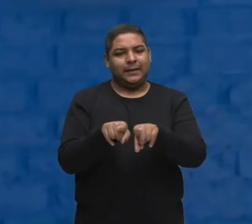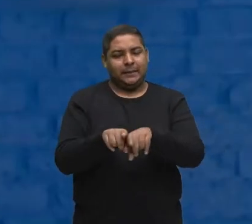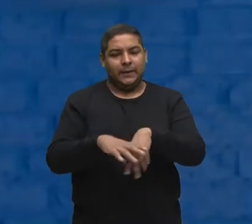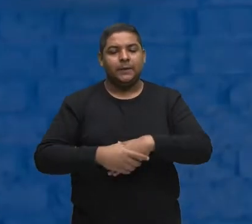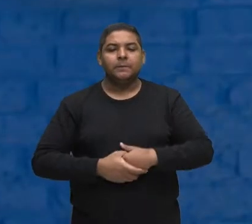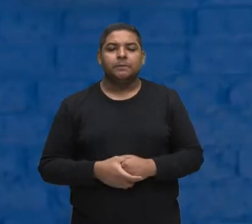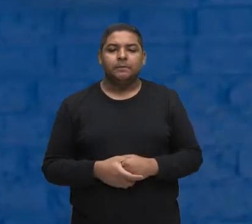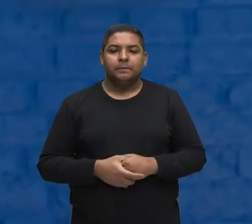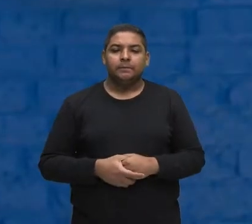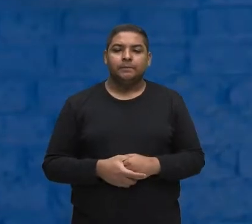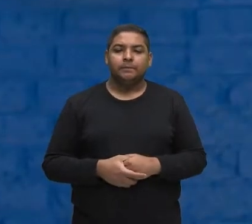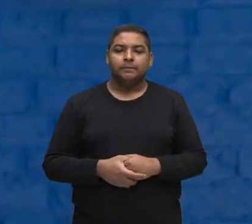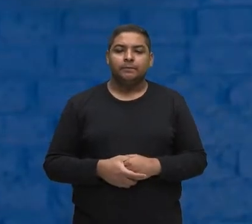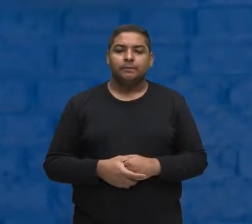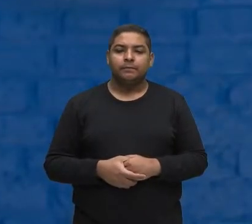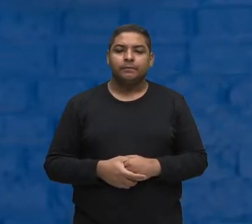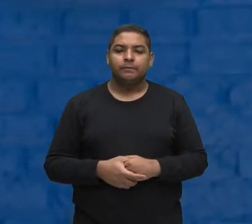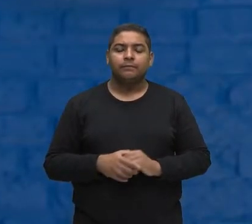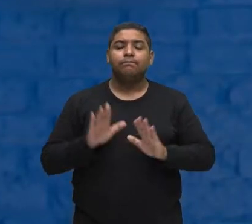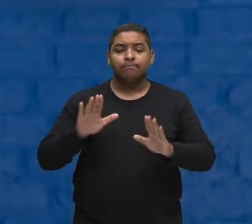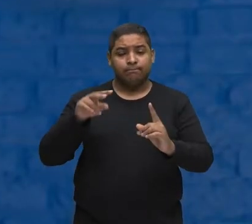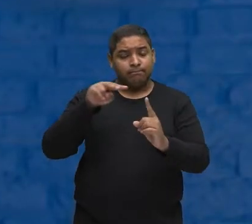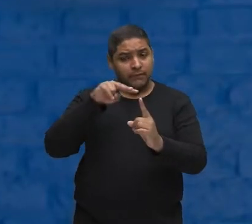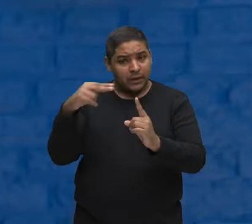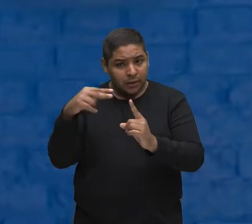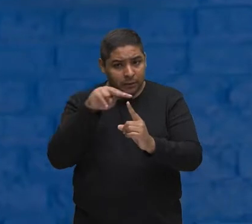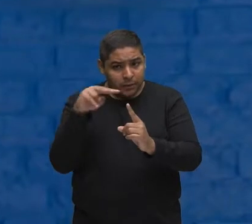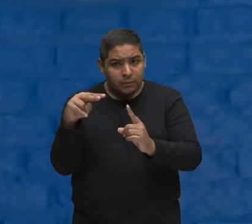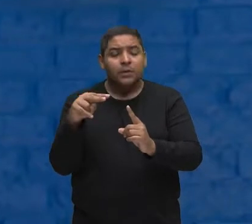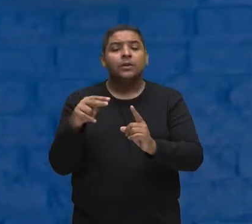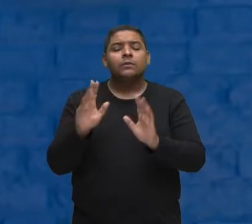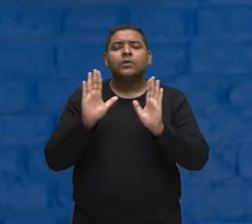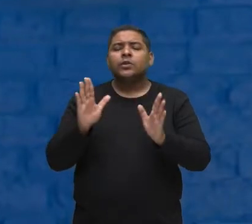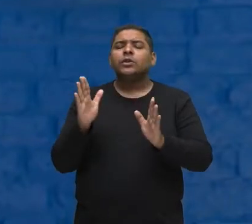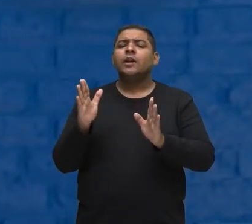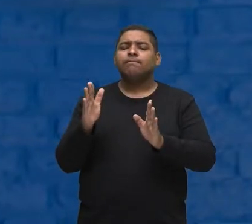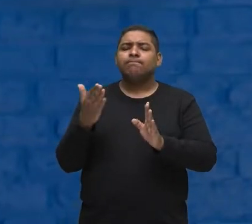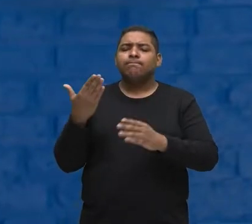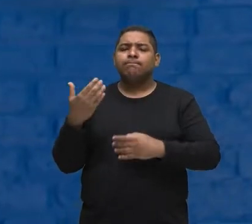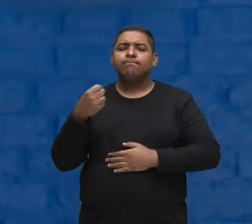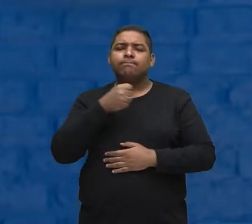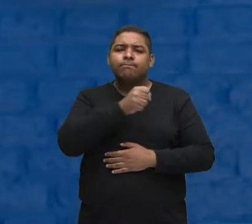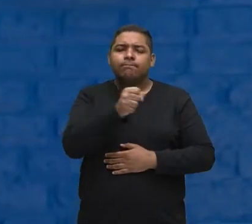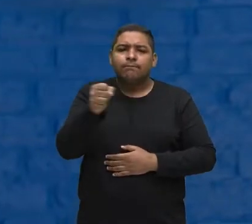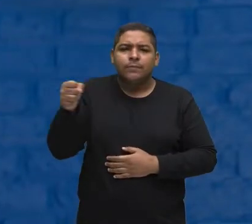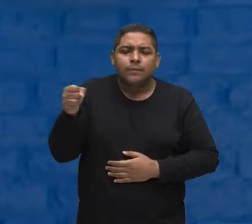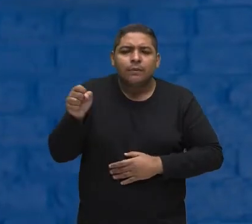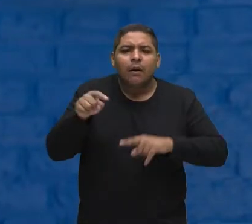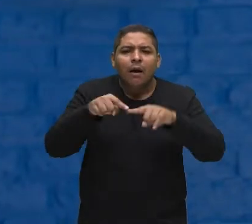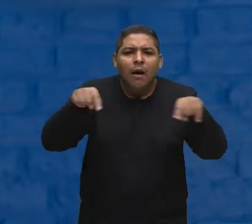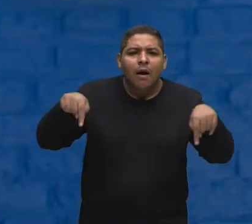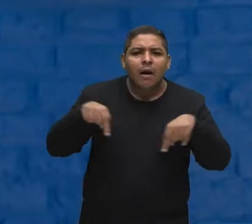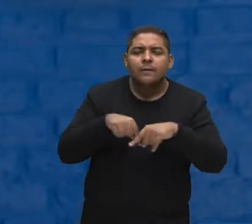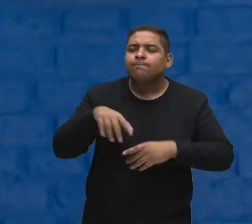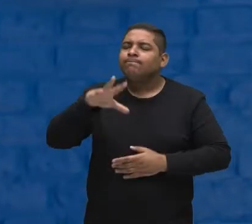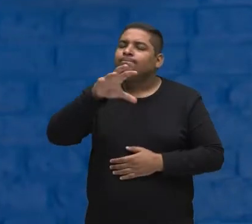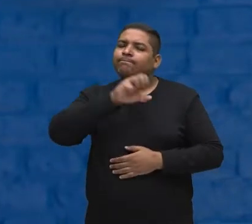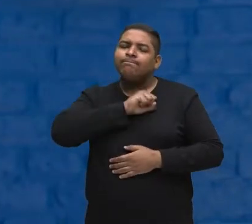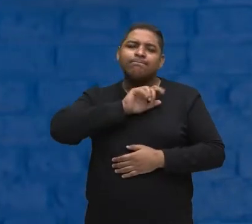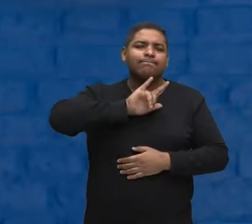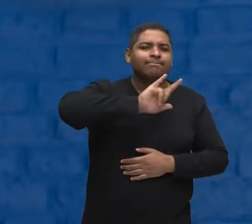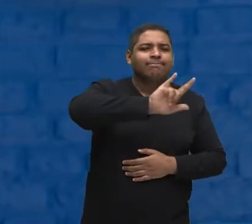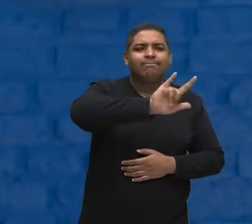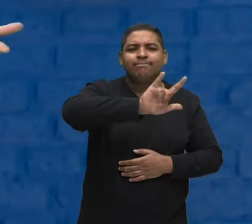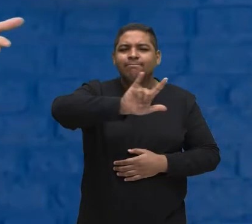ok? Então, nessa perspectiva, ela já entra na sala, olha os alunos e diz: eu amo